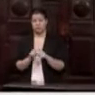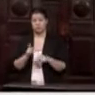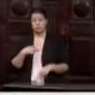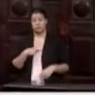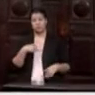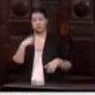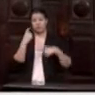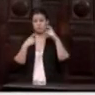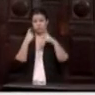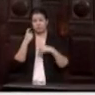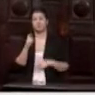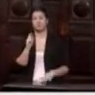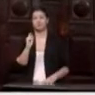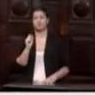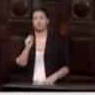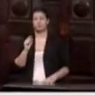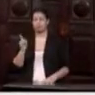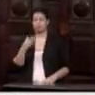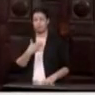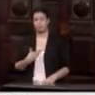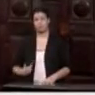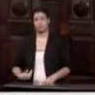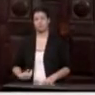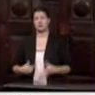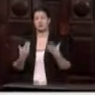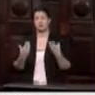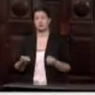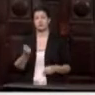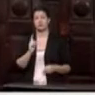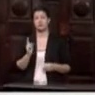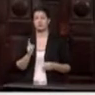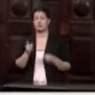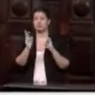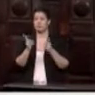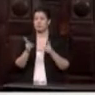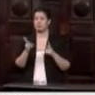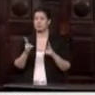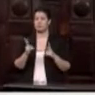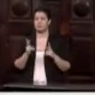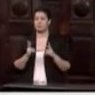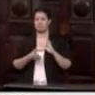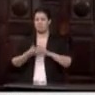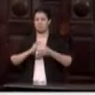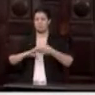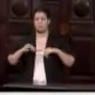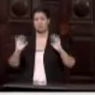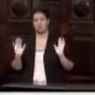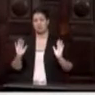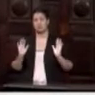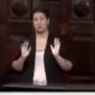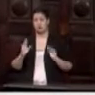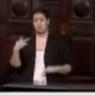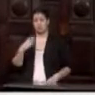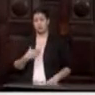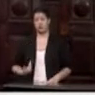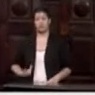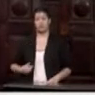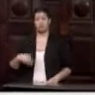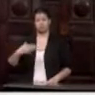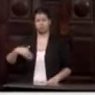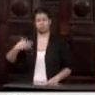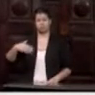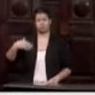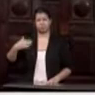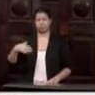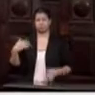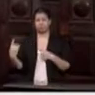preocupou foi a recusa do governo do Estado em seguir não cumprindo a sua parte. O governo do Estado está empurrando a conta na